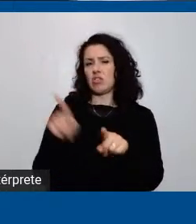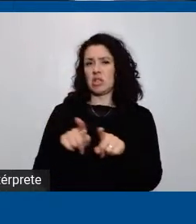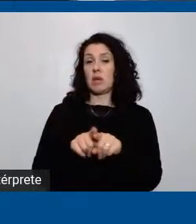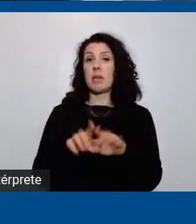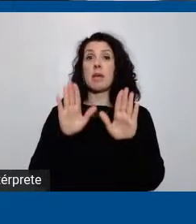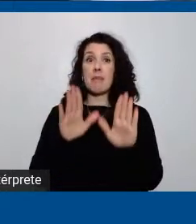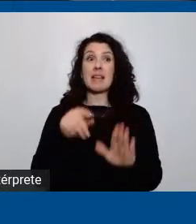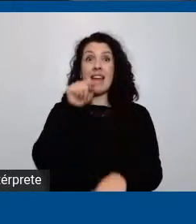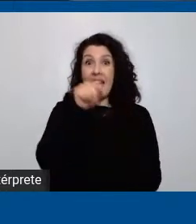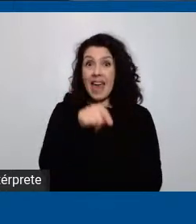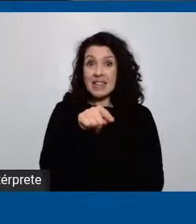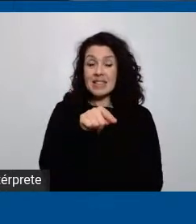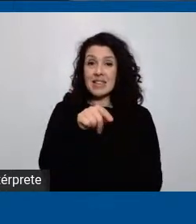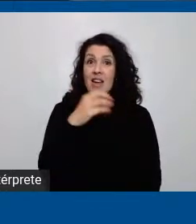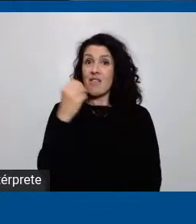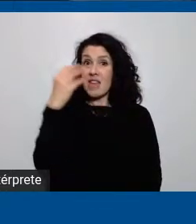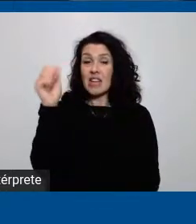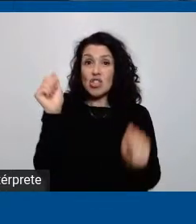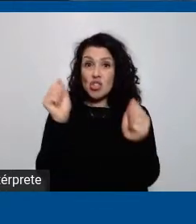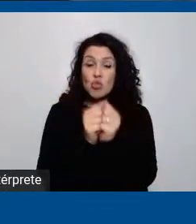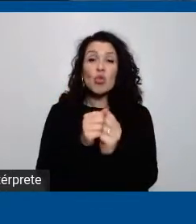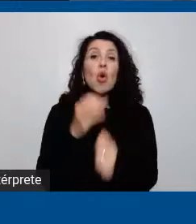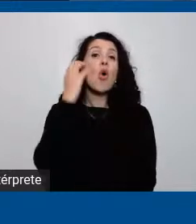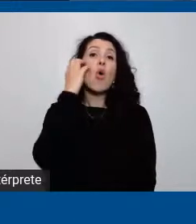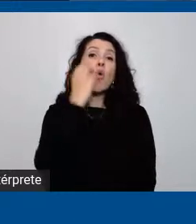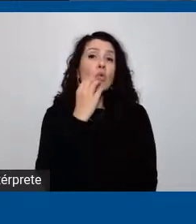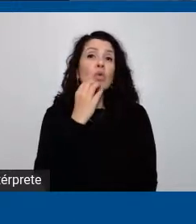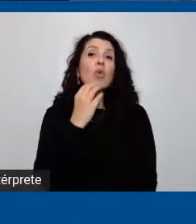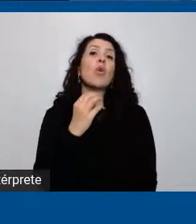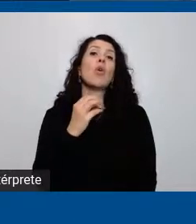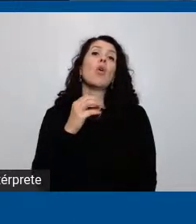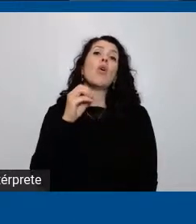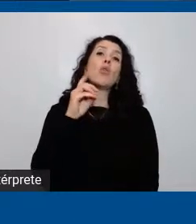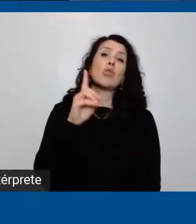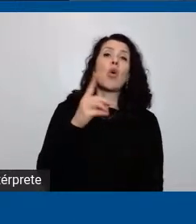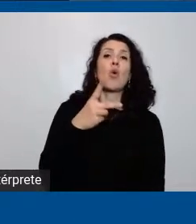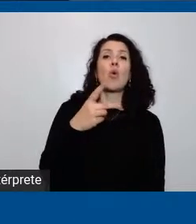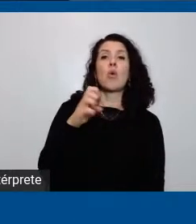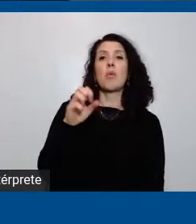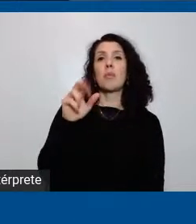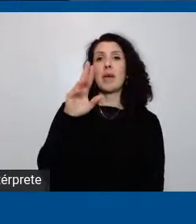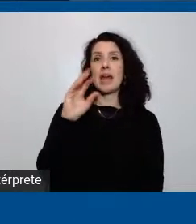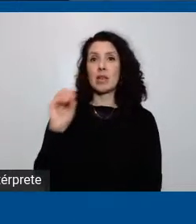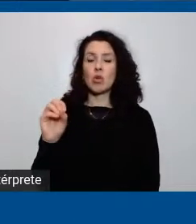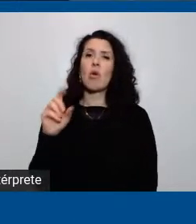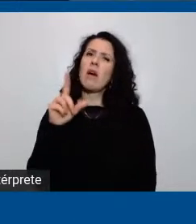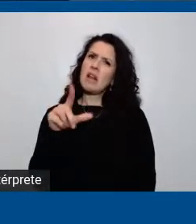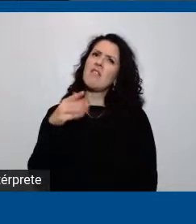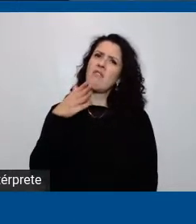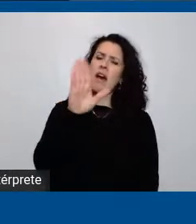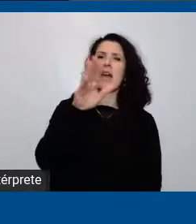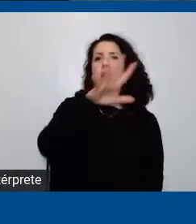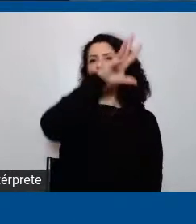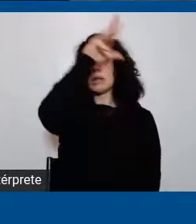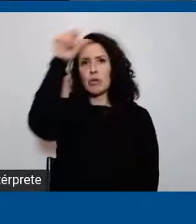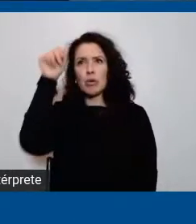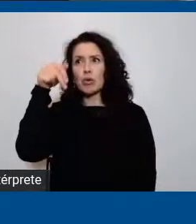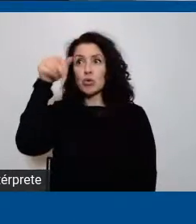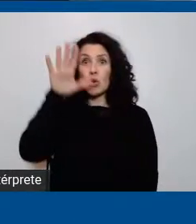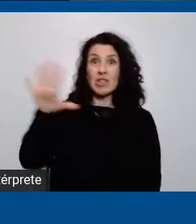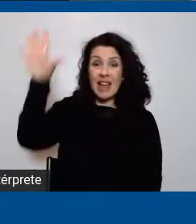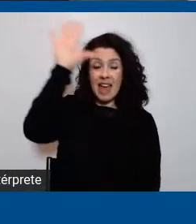com Dom Pedro, ele vai na região do Mato Grosso, vai também ao Nordeste e tudo, e ali